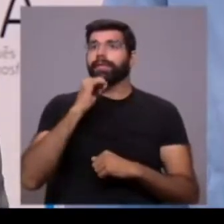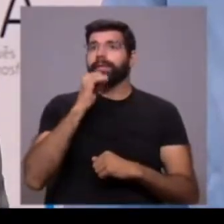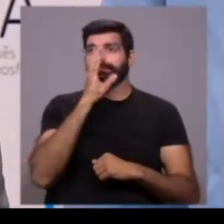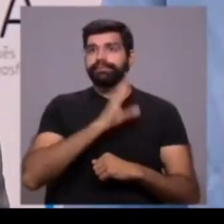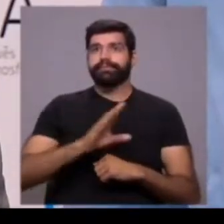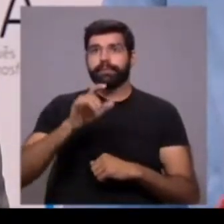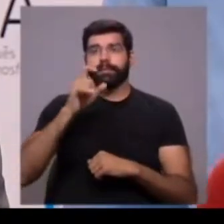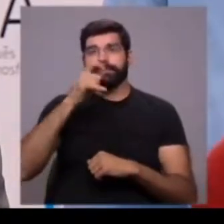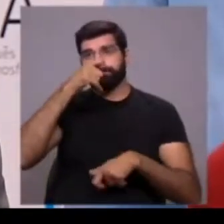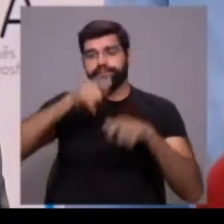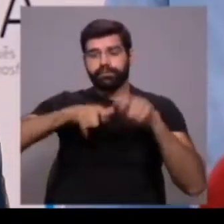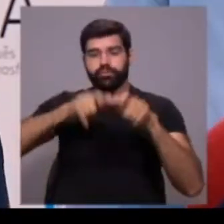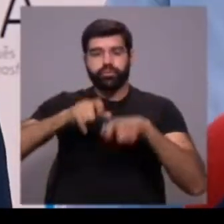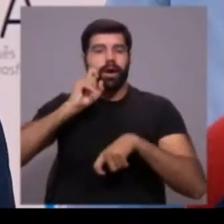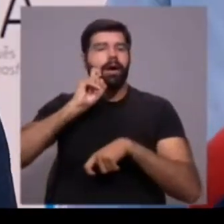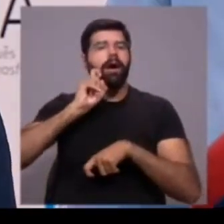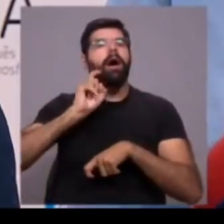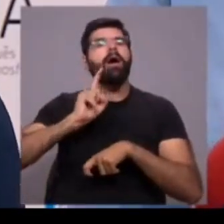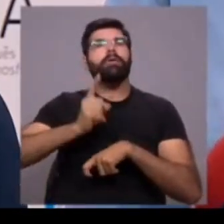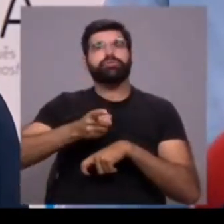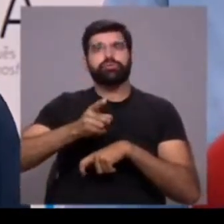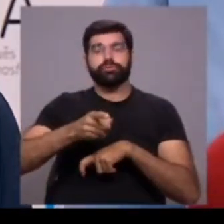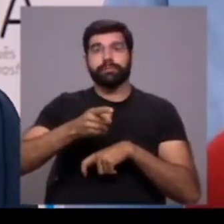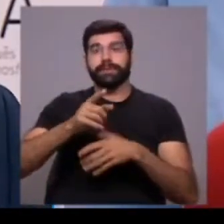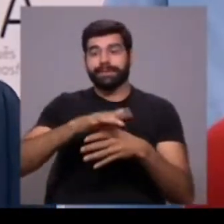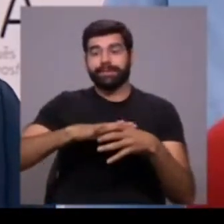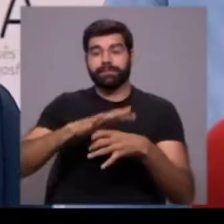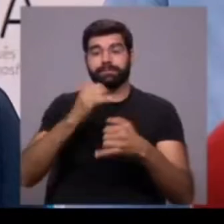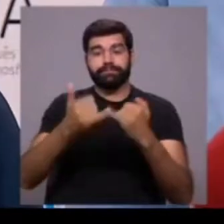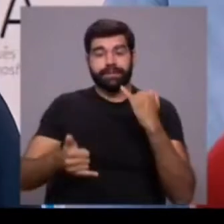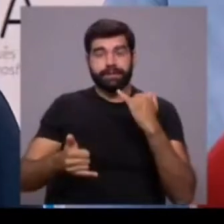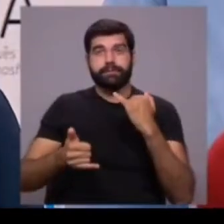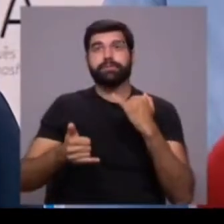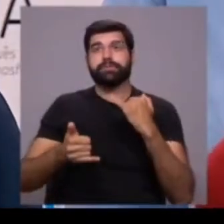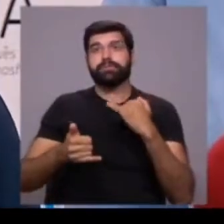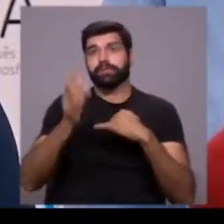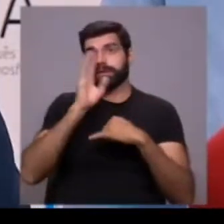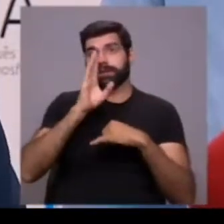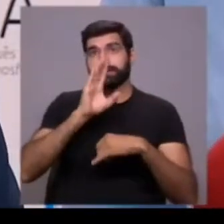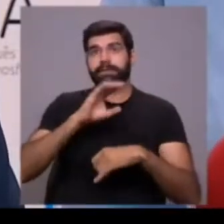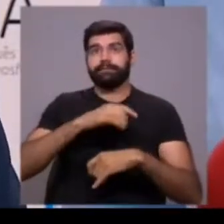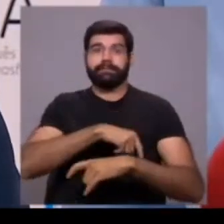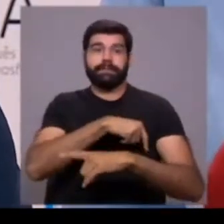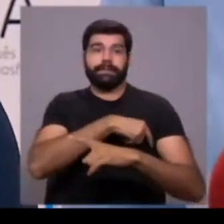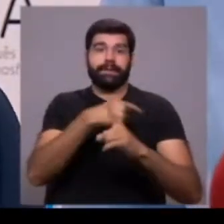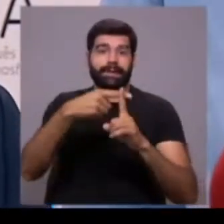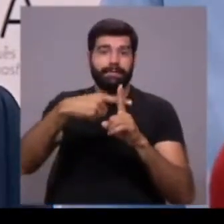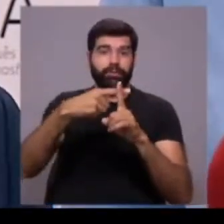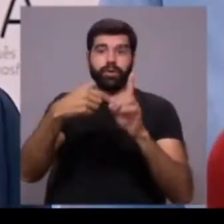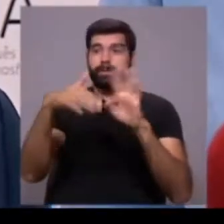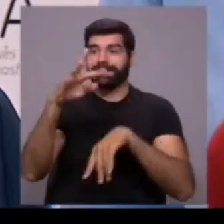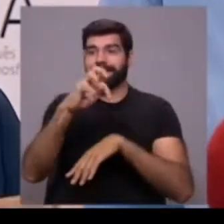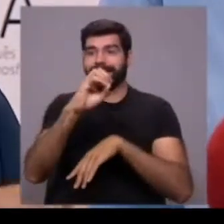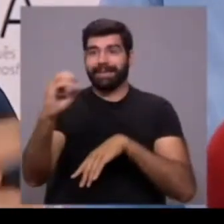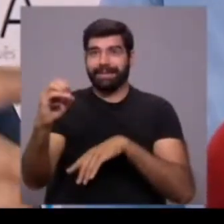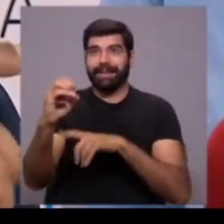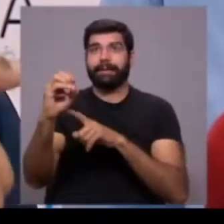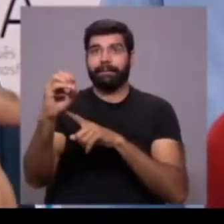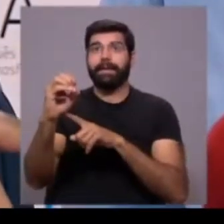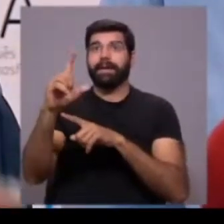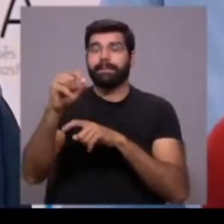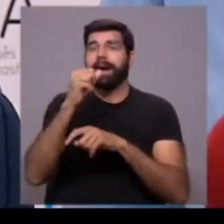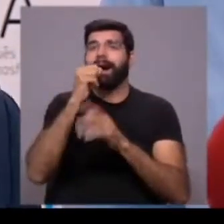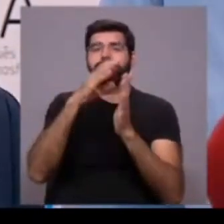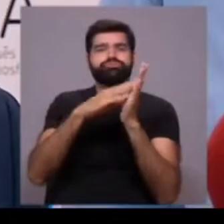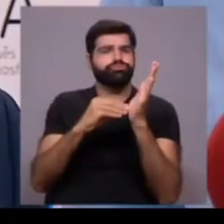na Proteção Civil é que as instituições de grande risco é quando temos níveis de temperatura acima dos 30 quando temos níveis de umidade